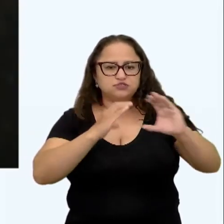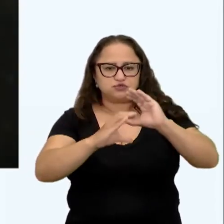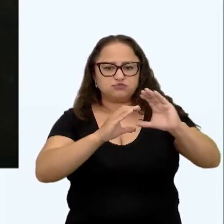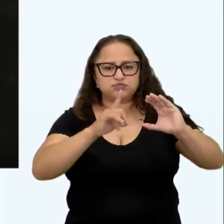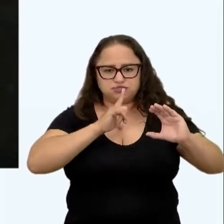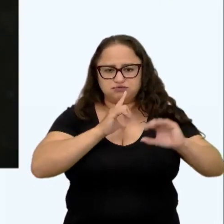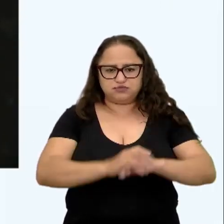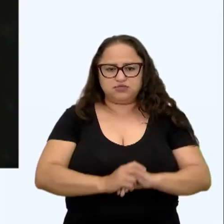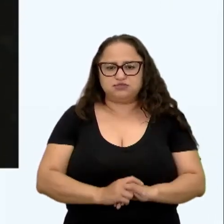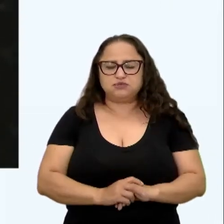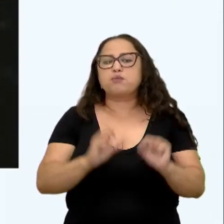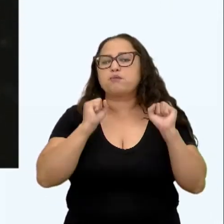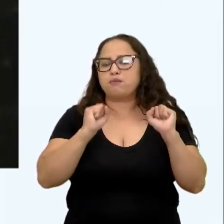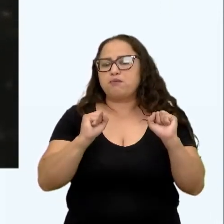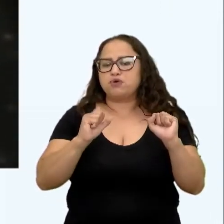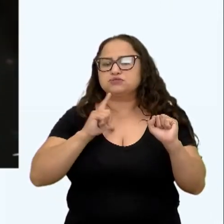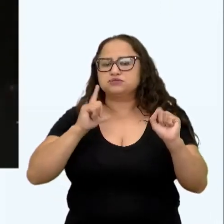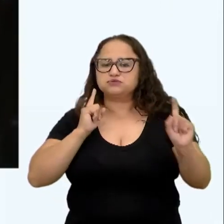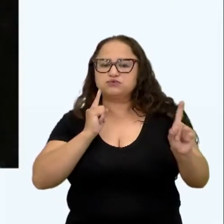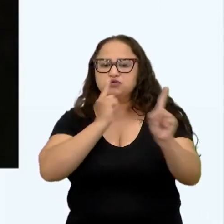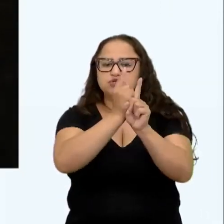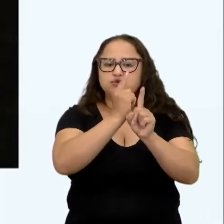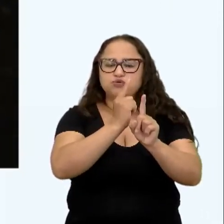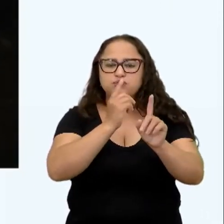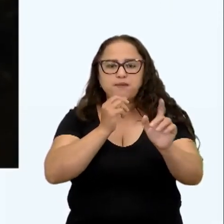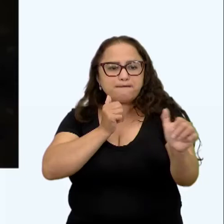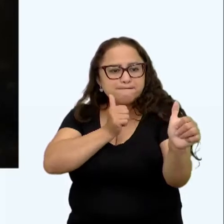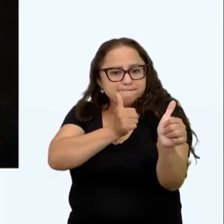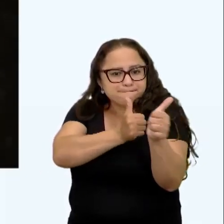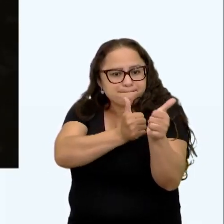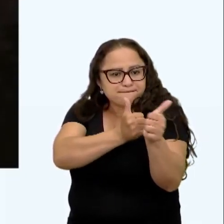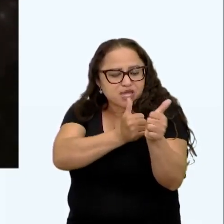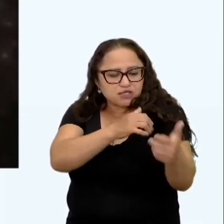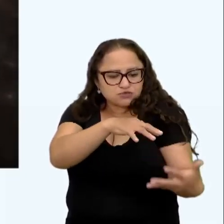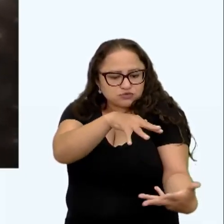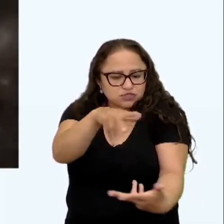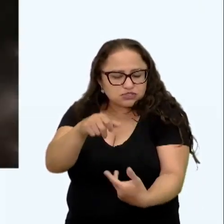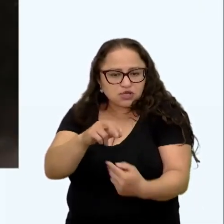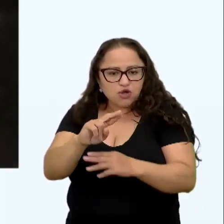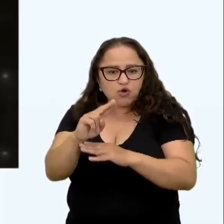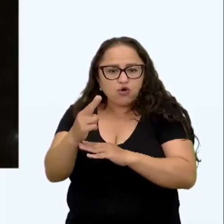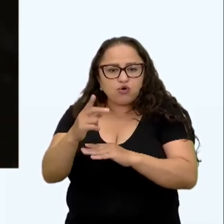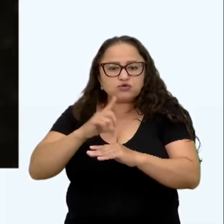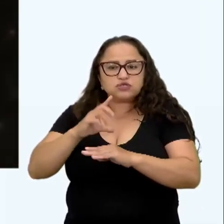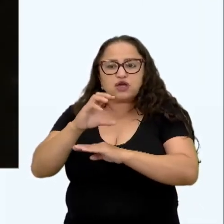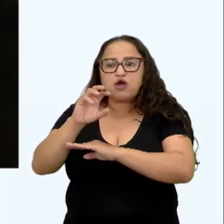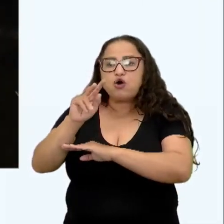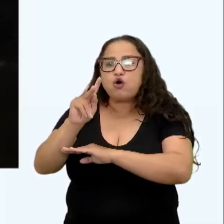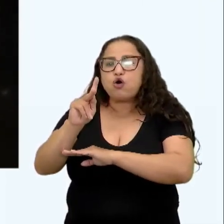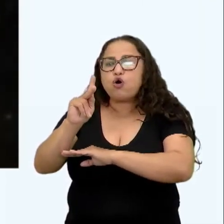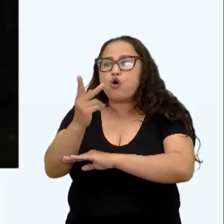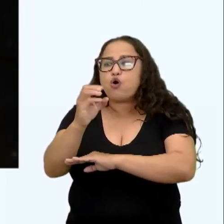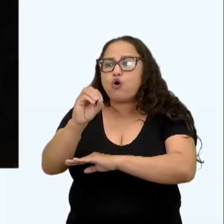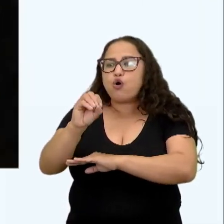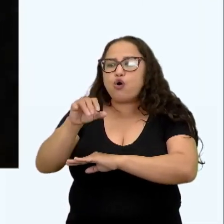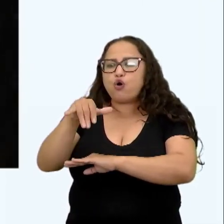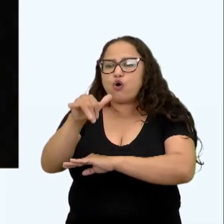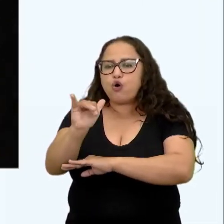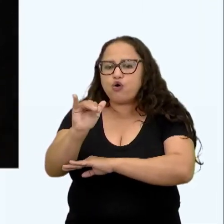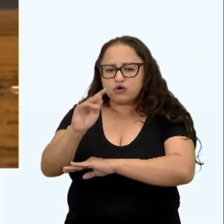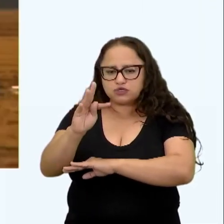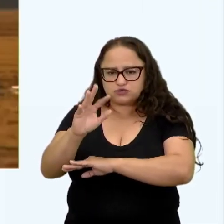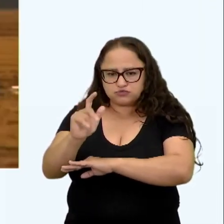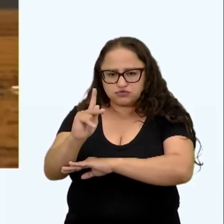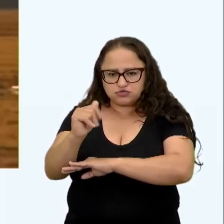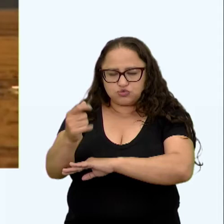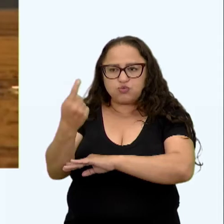comunicação, seja com aqueles que se encontram na órbita mais próxima da Terra ou naves como a Voyager 1, que há muito tempo já deixou o sistema